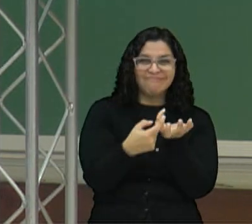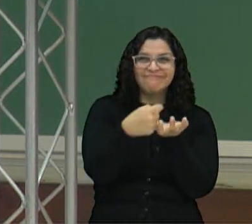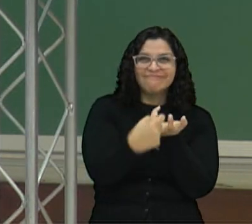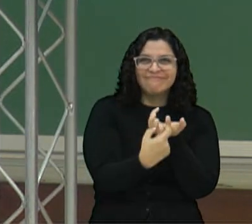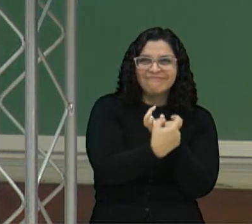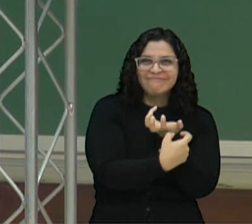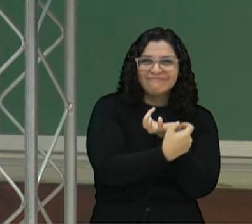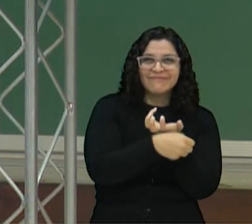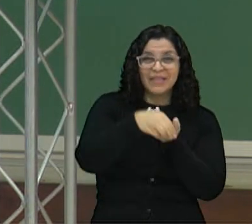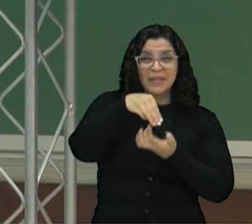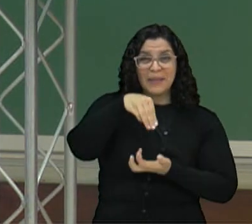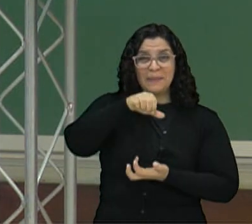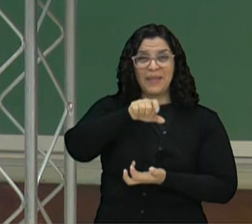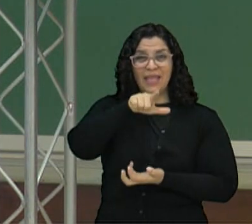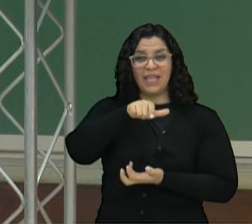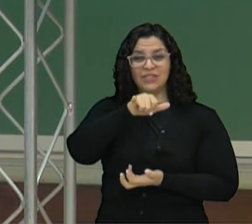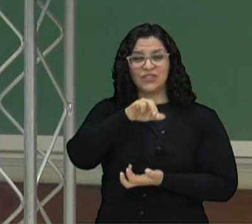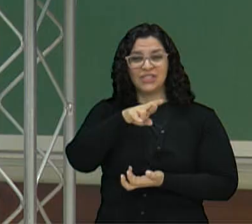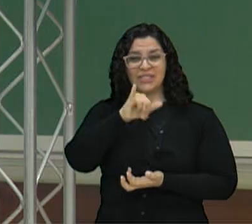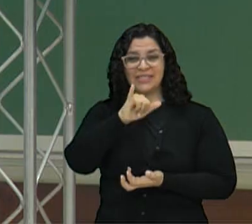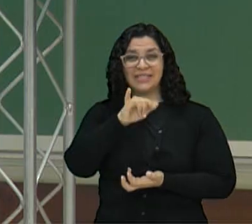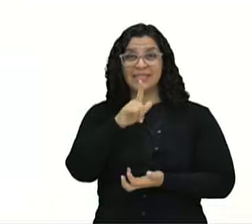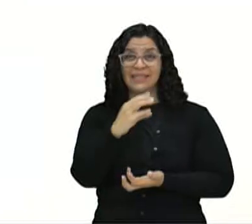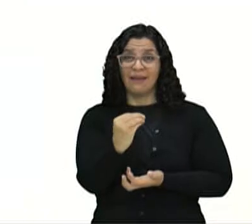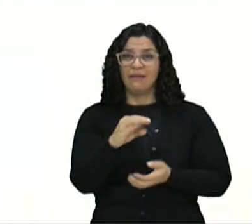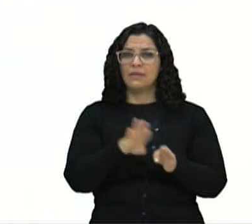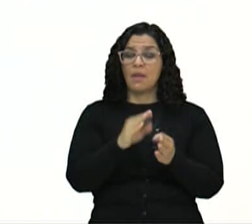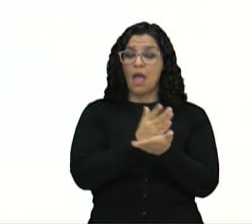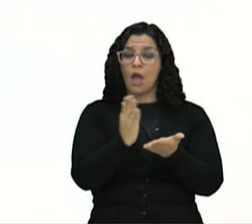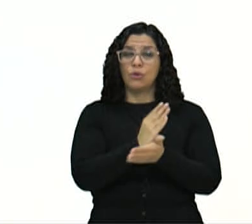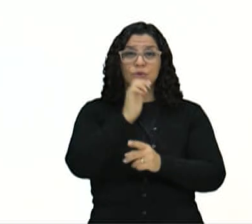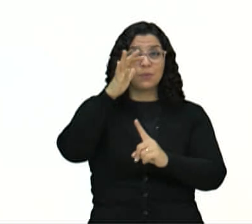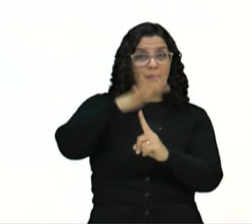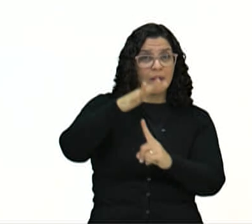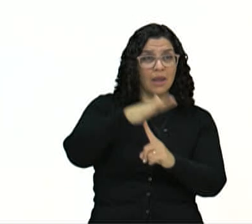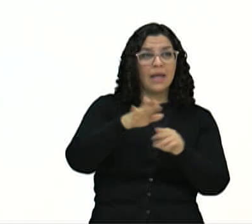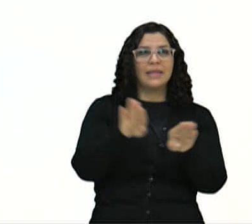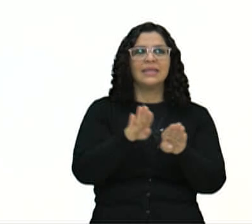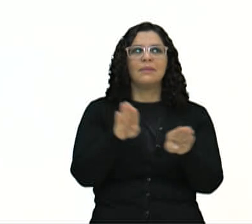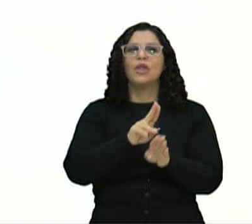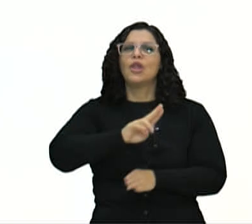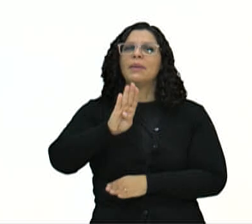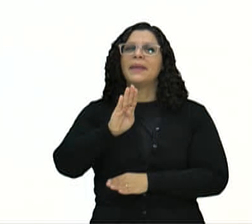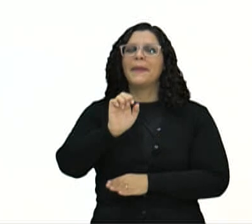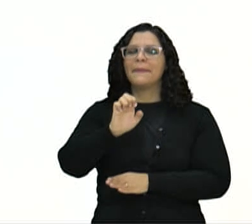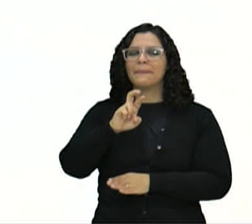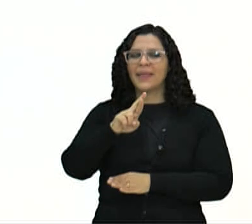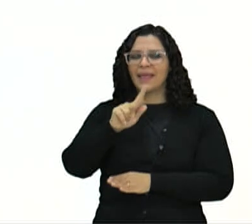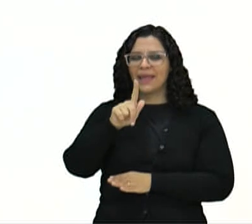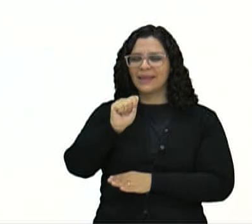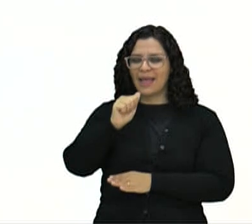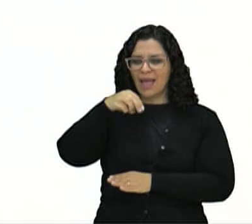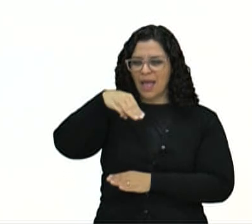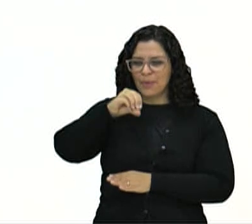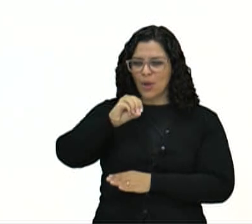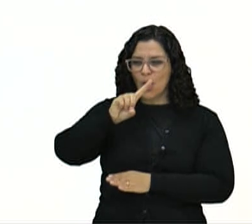Aqui a gente chama de mexerica, em alguns locais do estado do Paraná, bergamota,